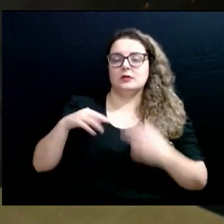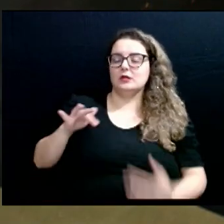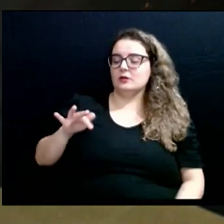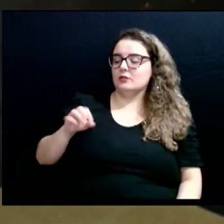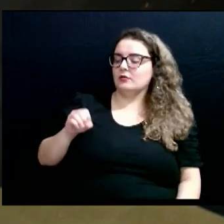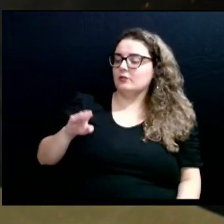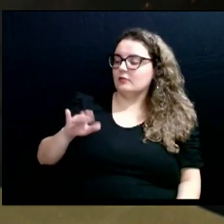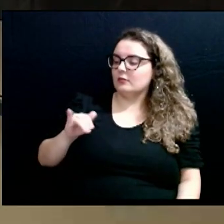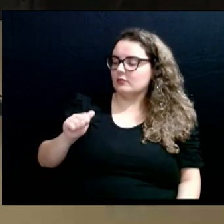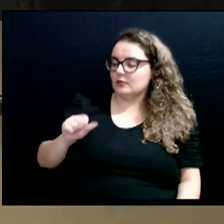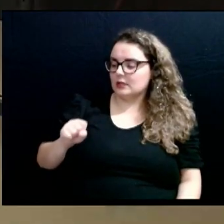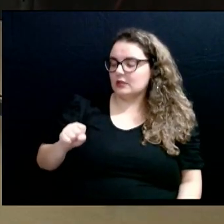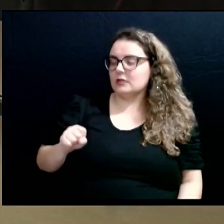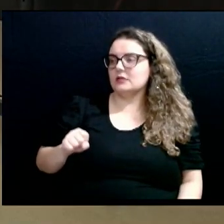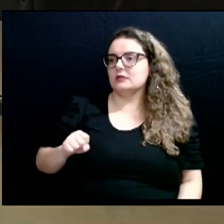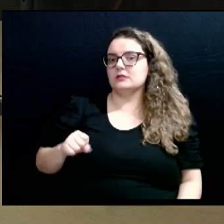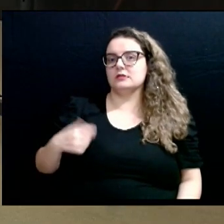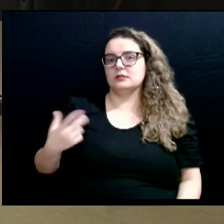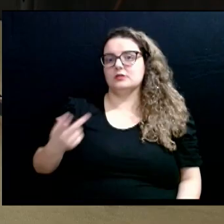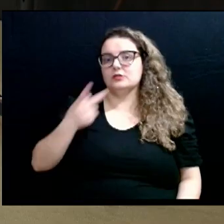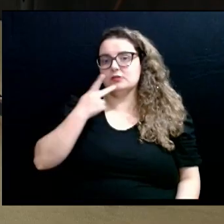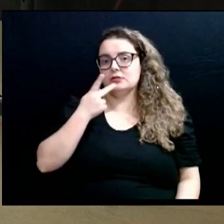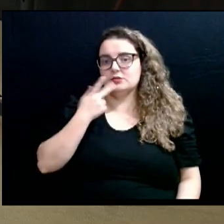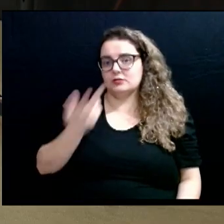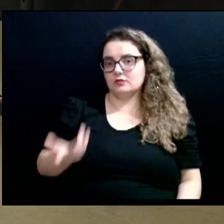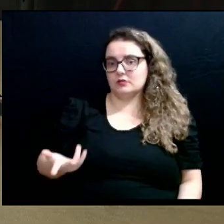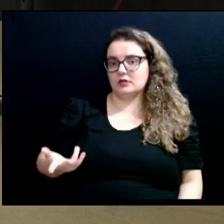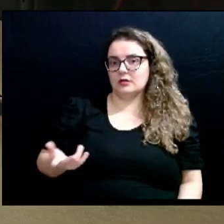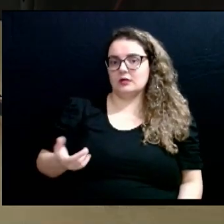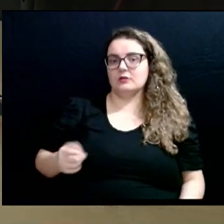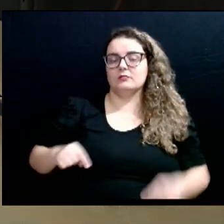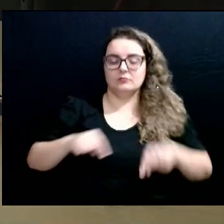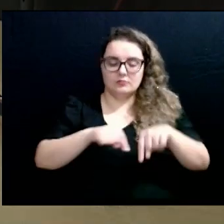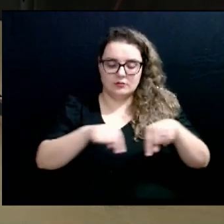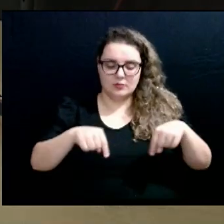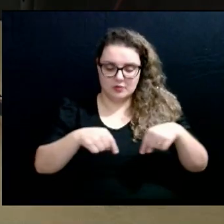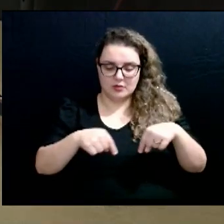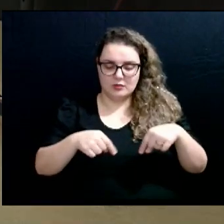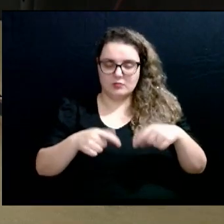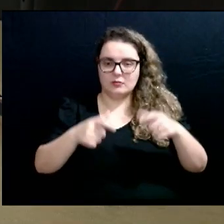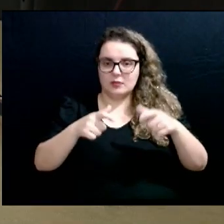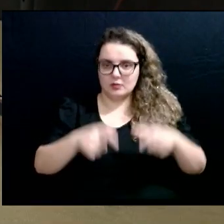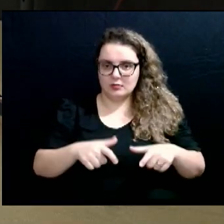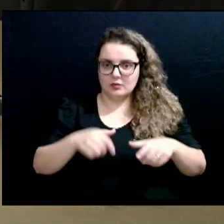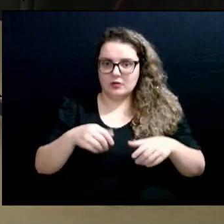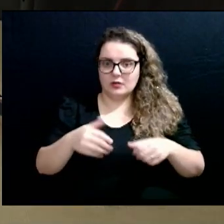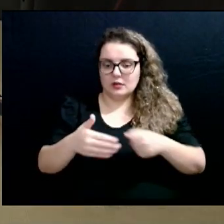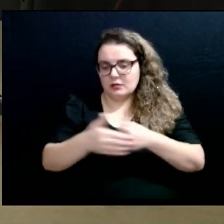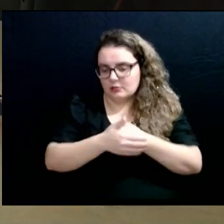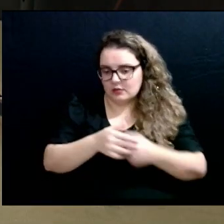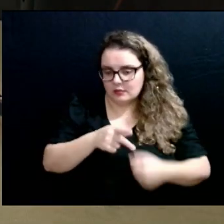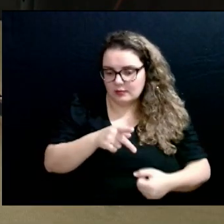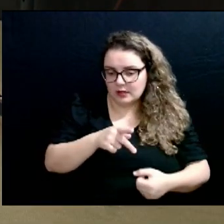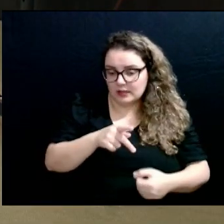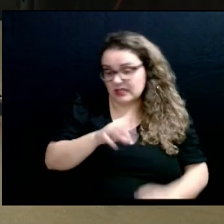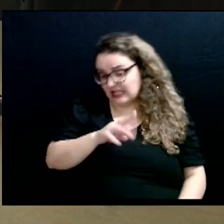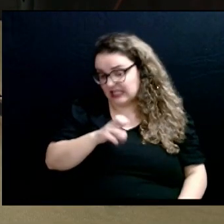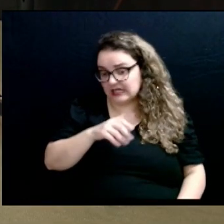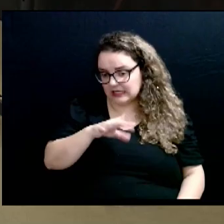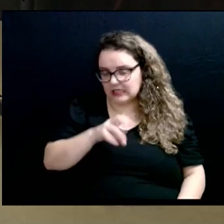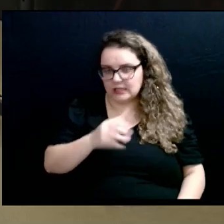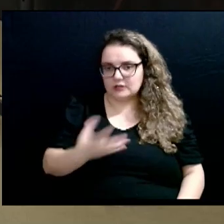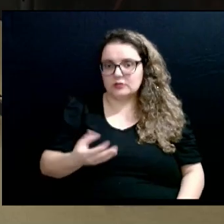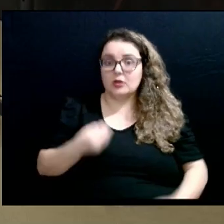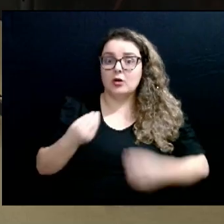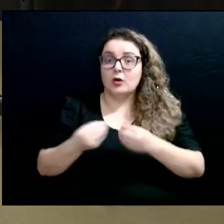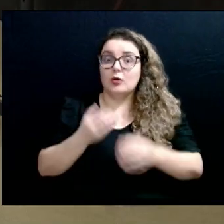né? De ficar, a gente estava falando de ficar trancado em um cômodo. Como que a gente identifica essa fobia e o